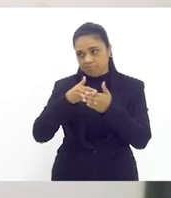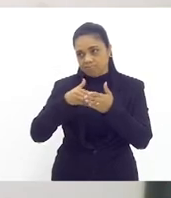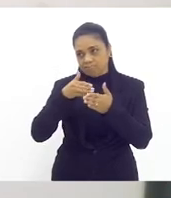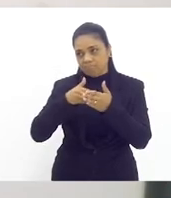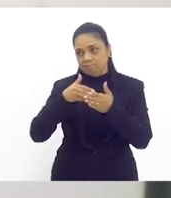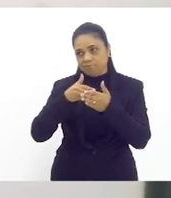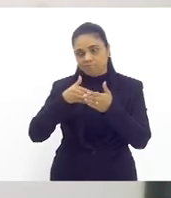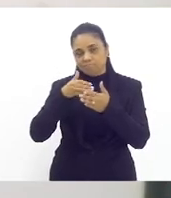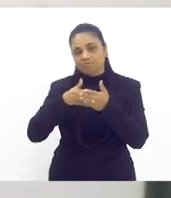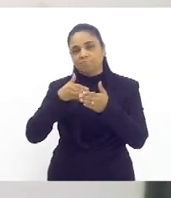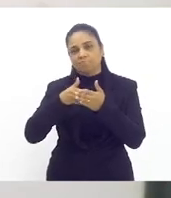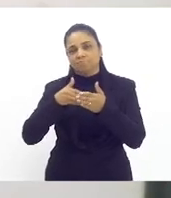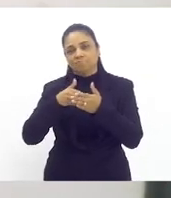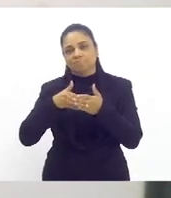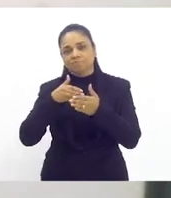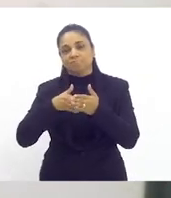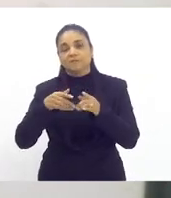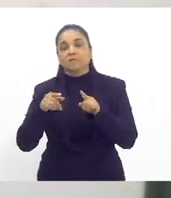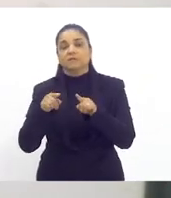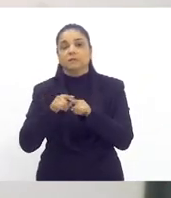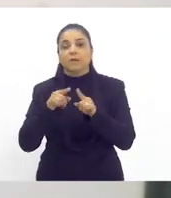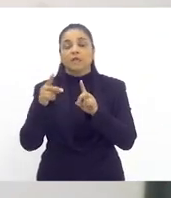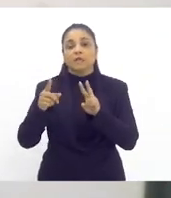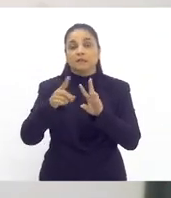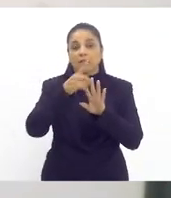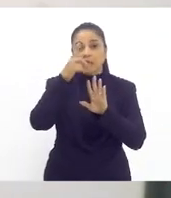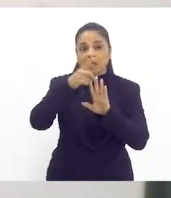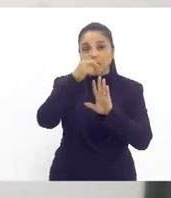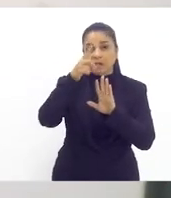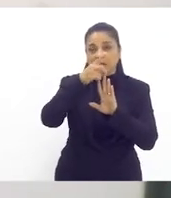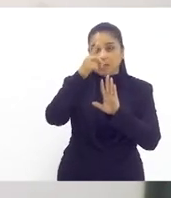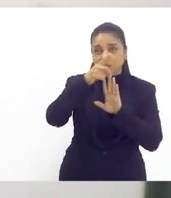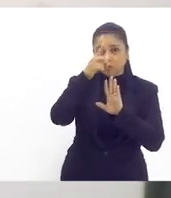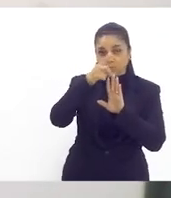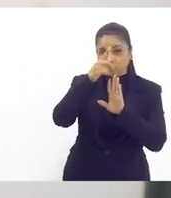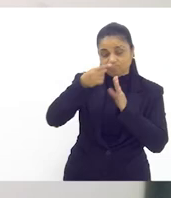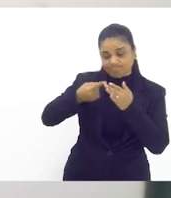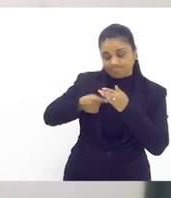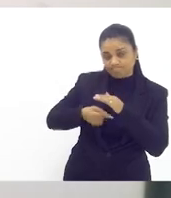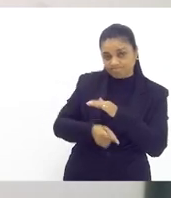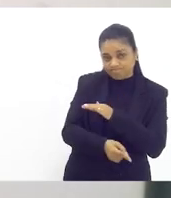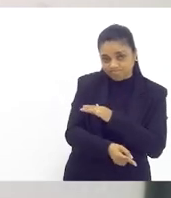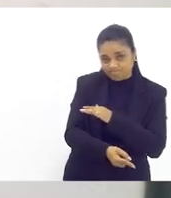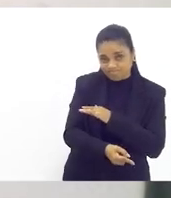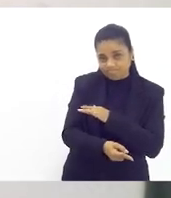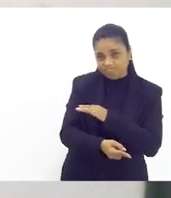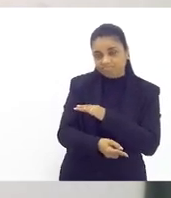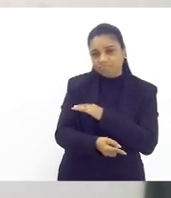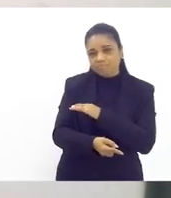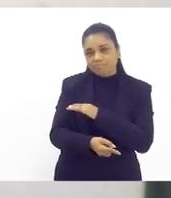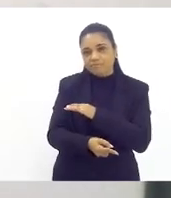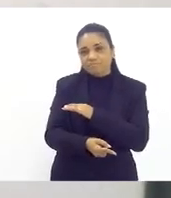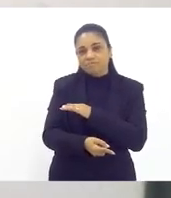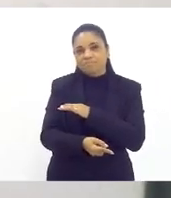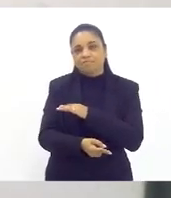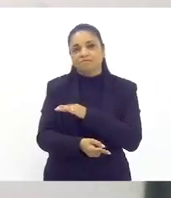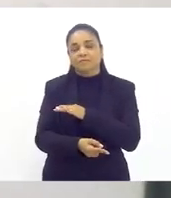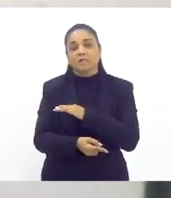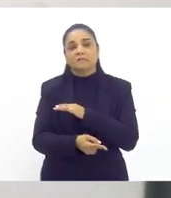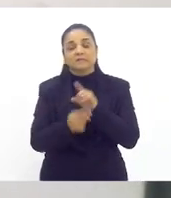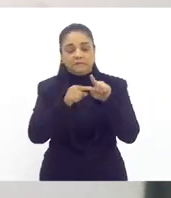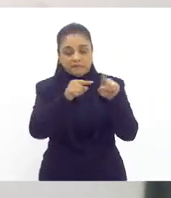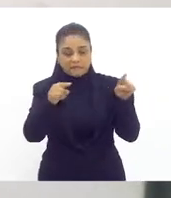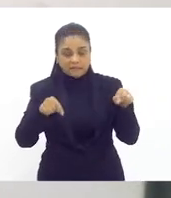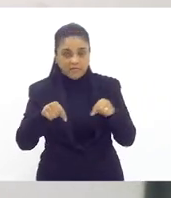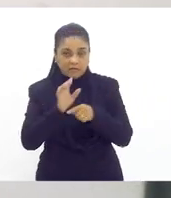salas concentradas o decreto aprofunda ainda mais esse tipo de grau de restrição e pode salas de cinema